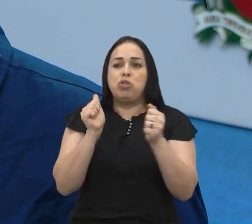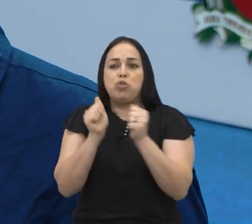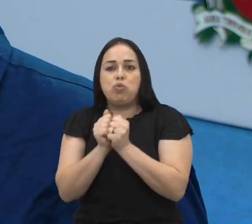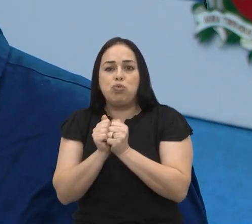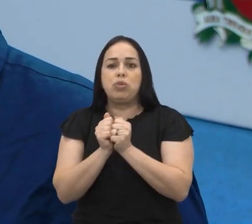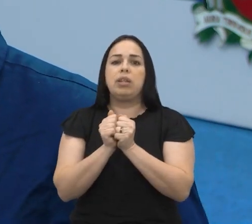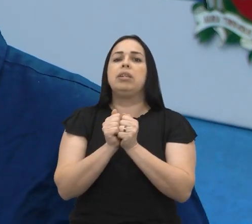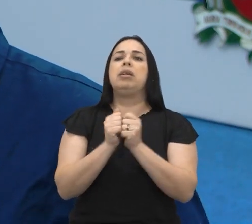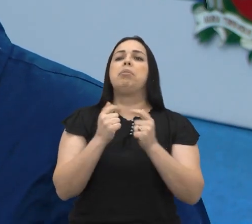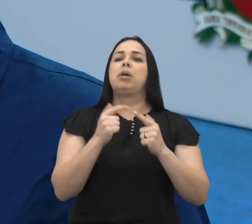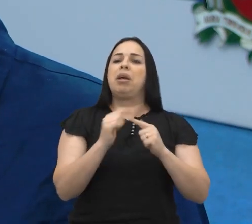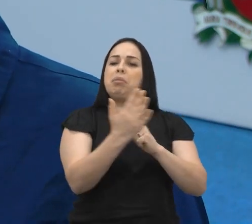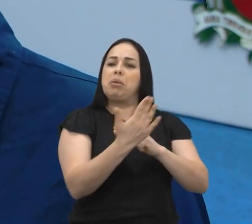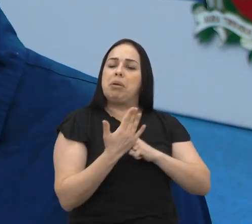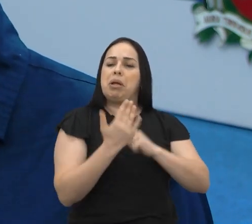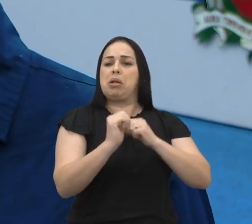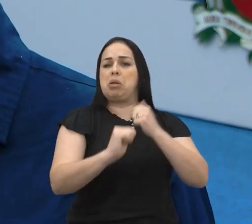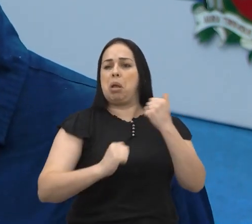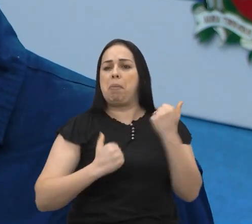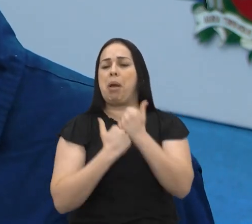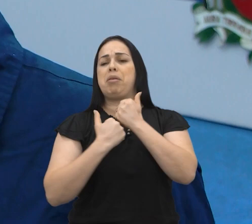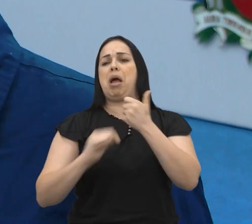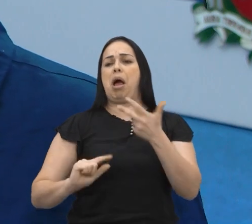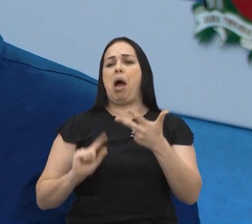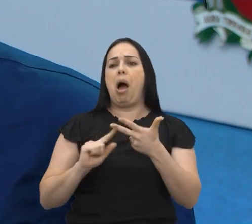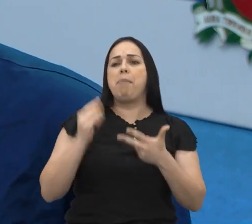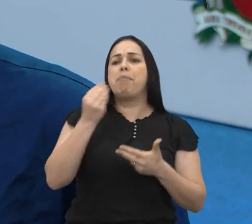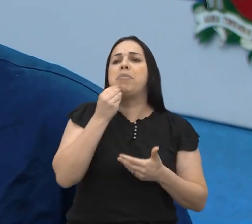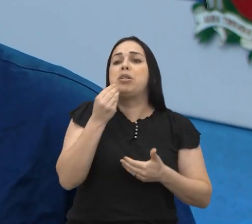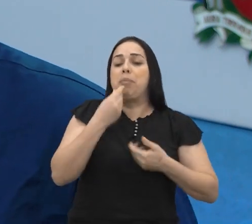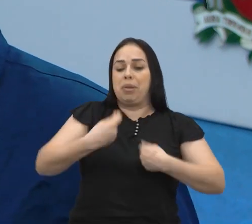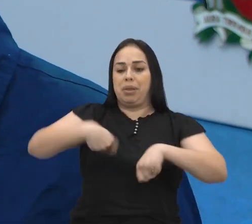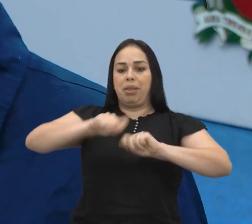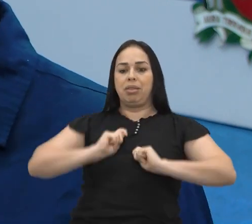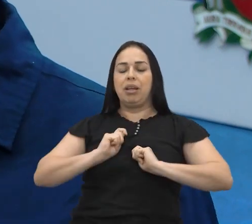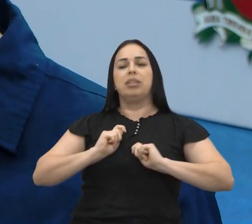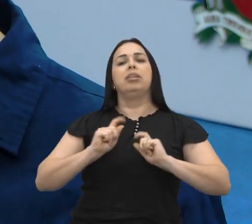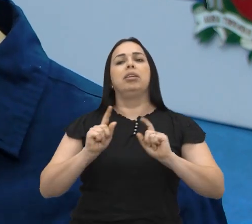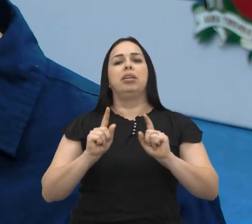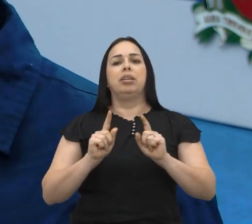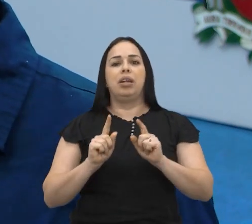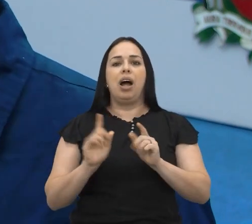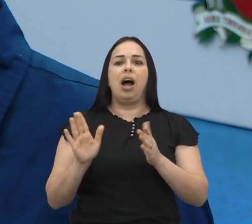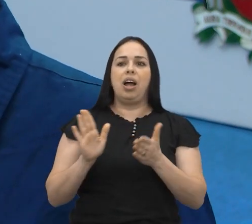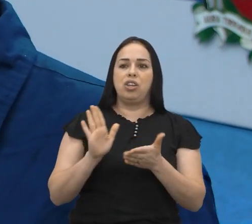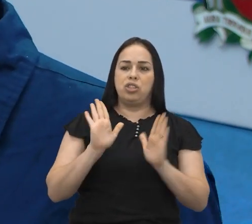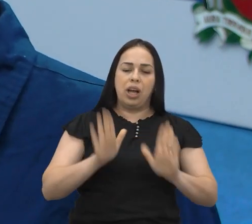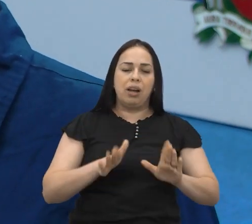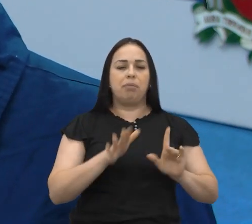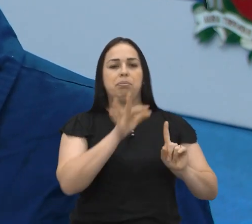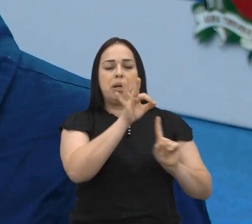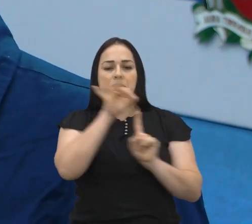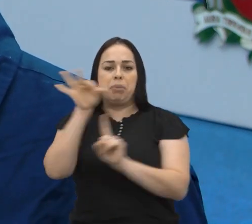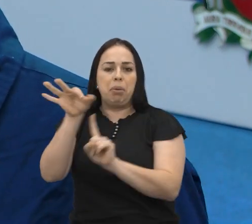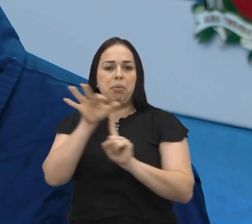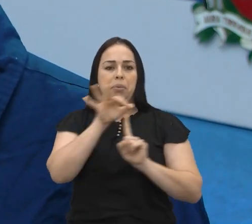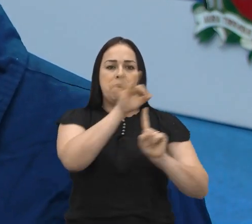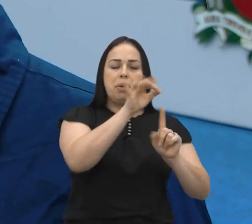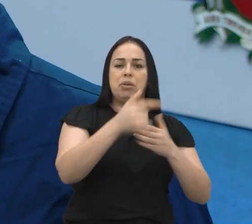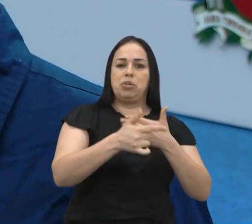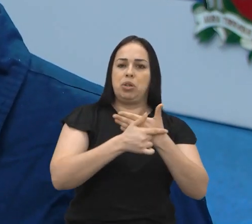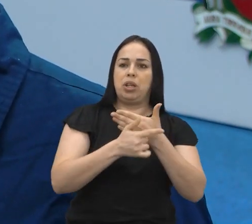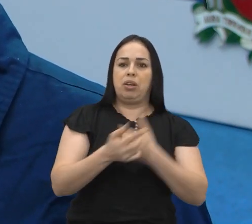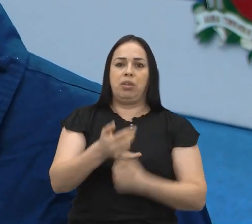muitas oportunidades. Então eu passei por algumas funções de confiança, alguns cargos de chefia. Hoje eu estou cedida para a